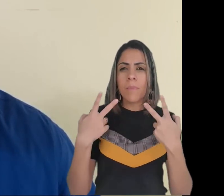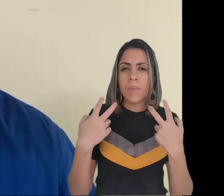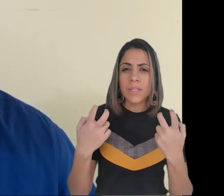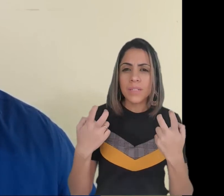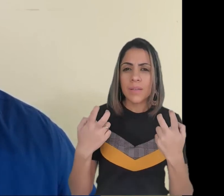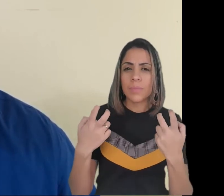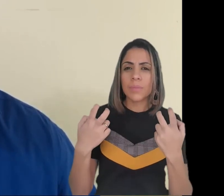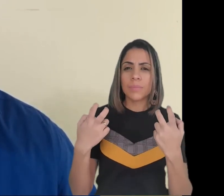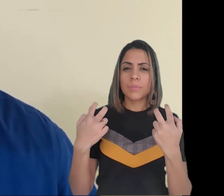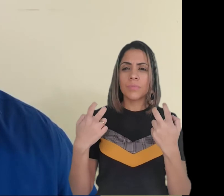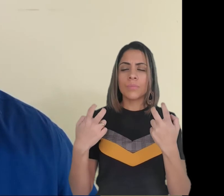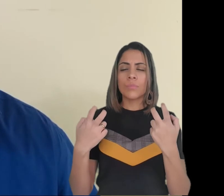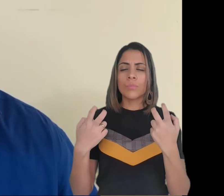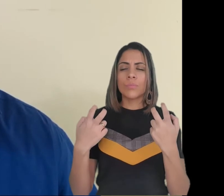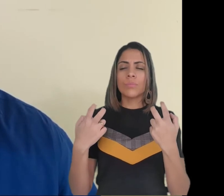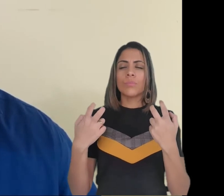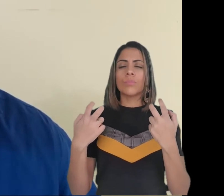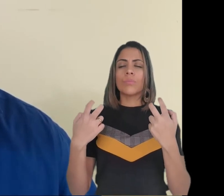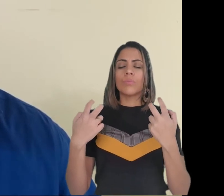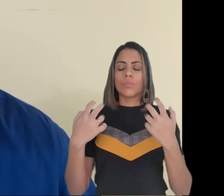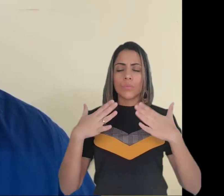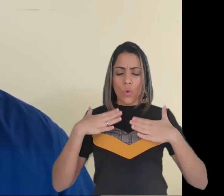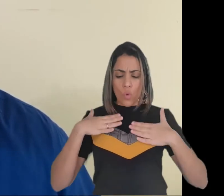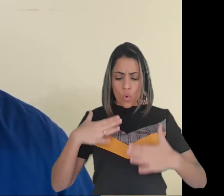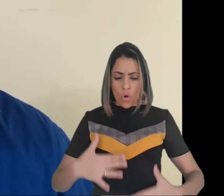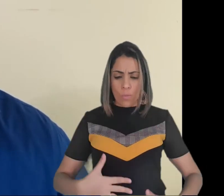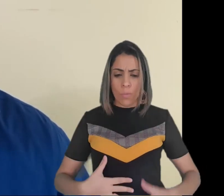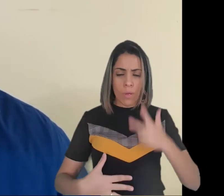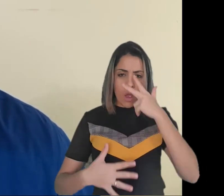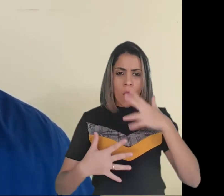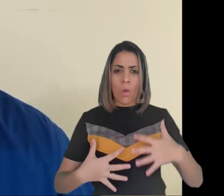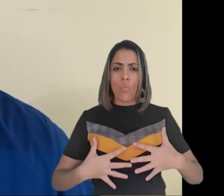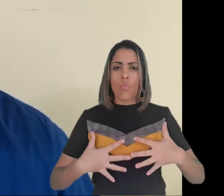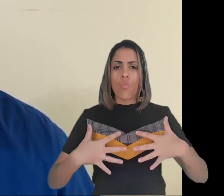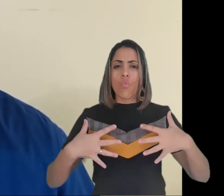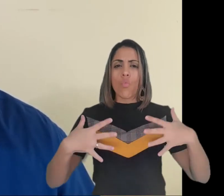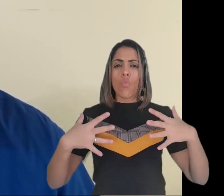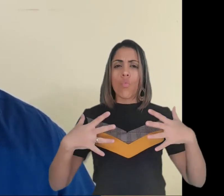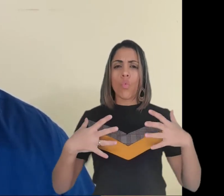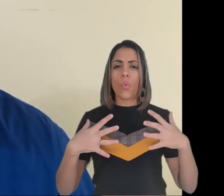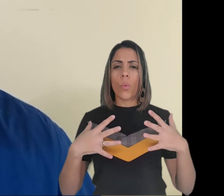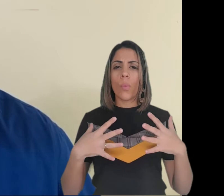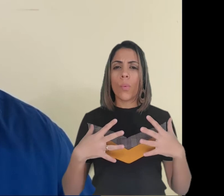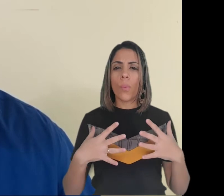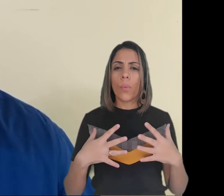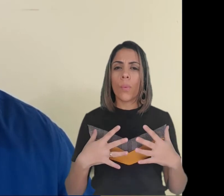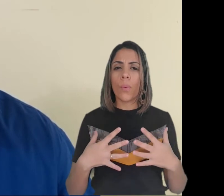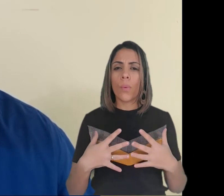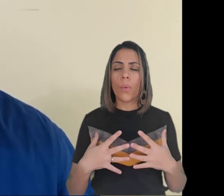Perceba o movimento que o corpo faz para respirar.